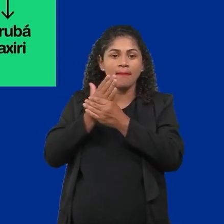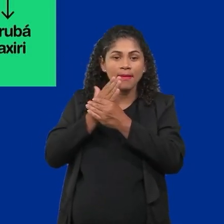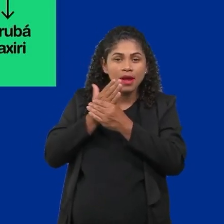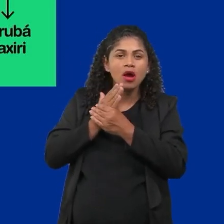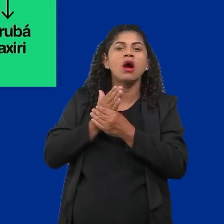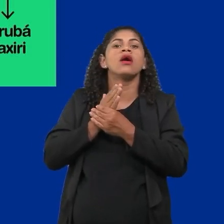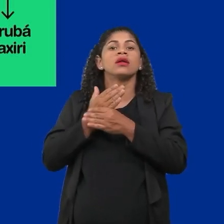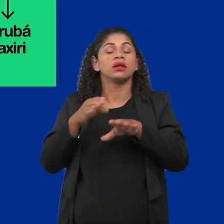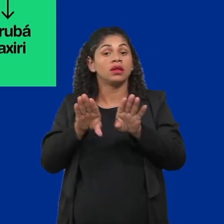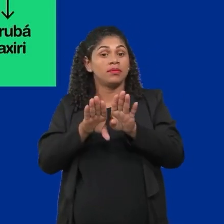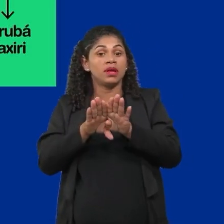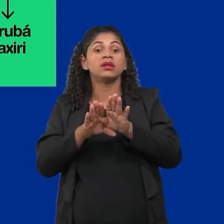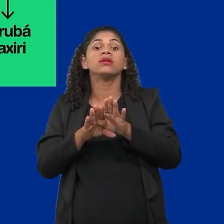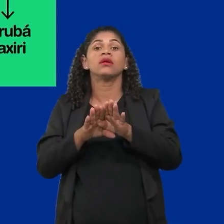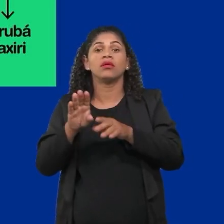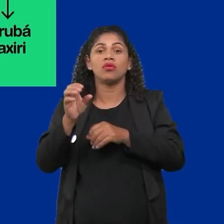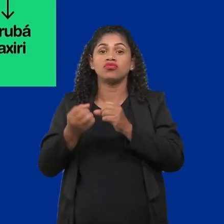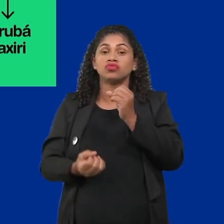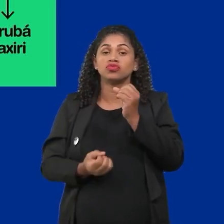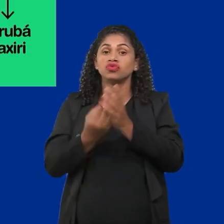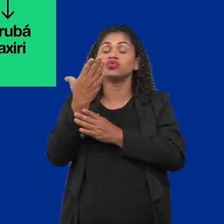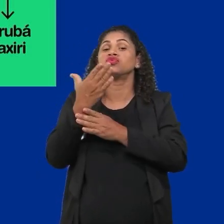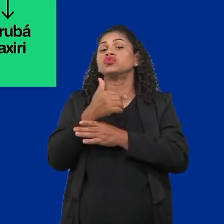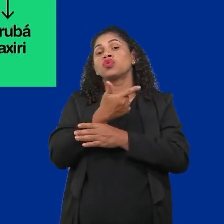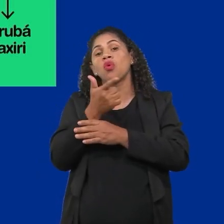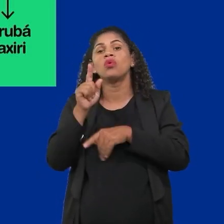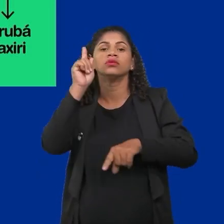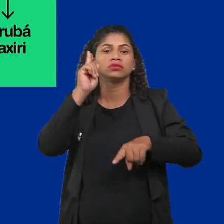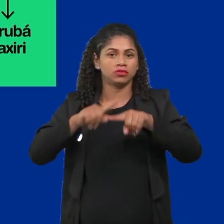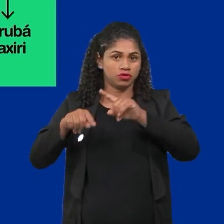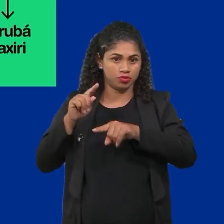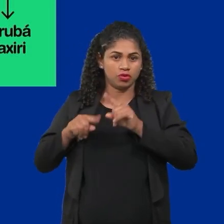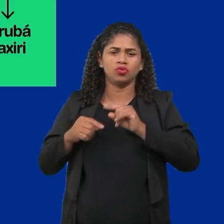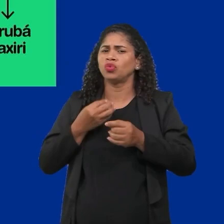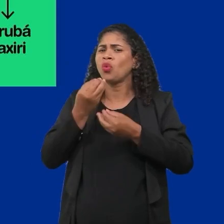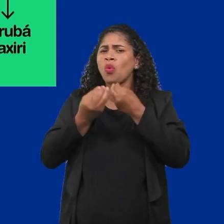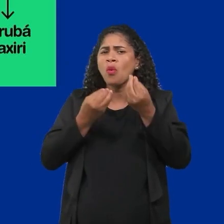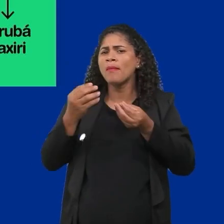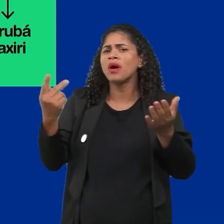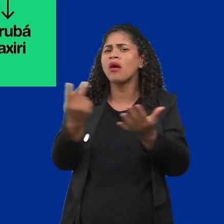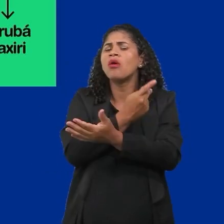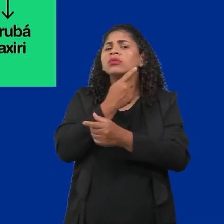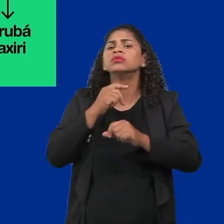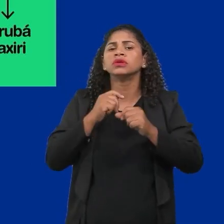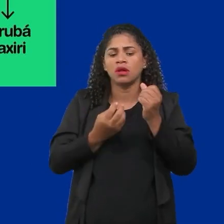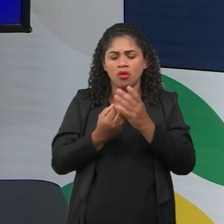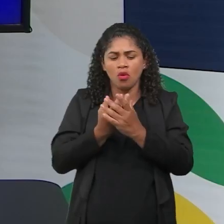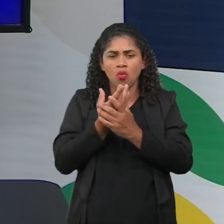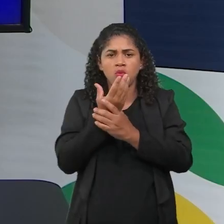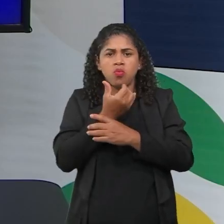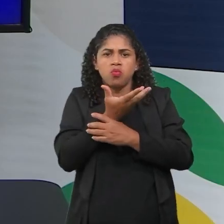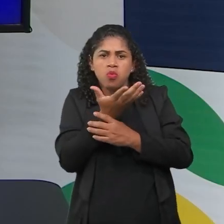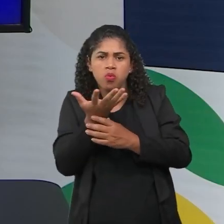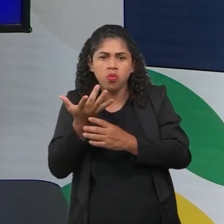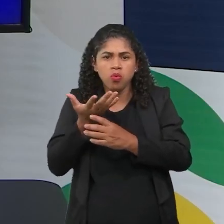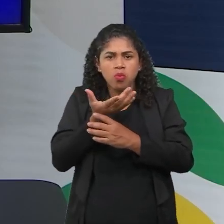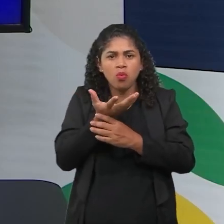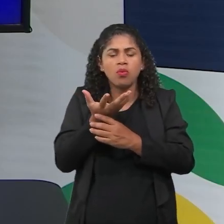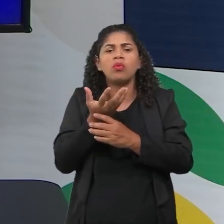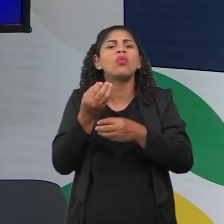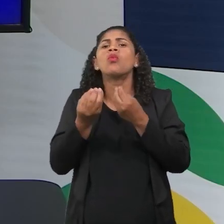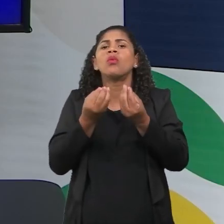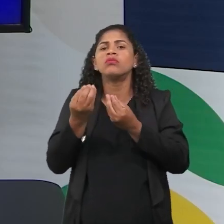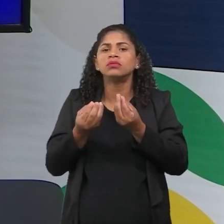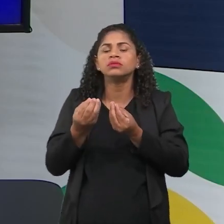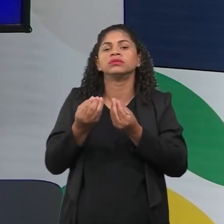caxiri, né? E como que é esse tipo de fermentação ali produzidos pelos índios? Então, na produção ali da fermentação dos